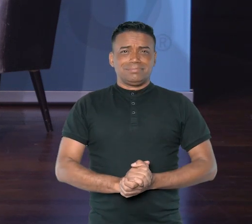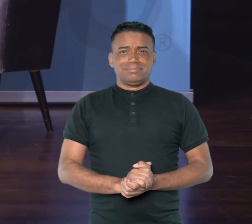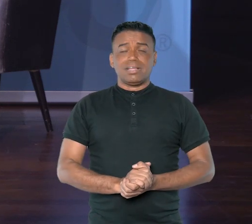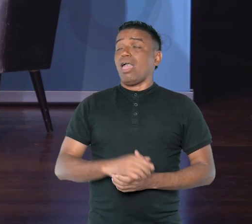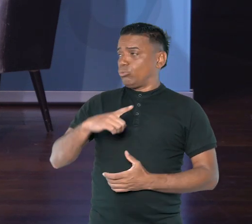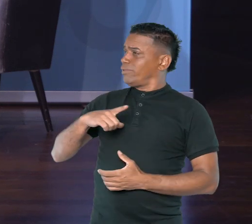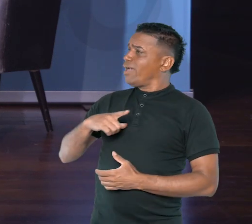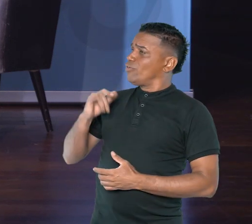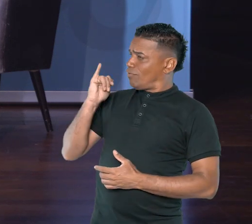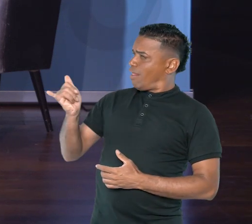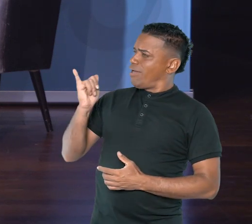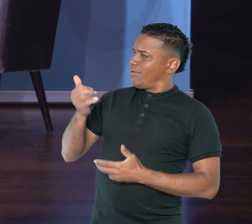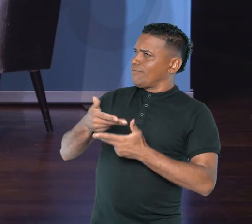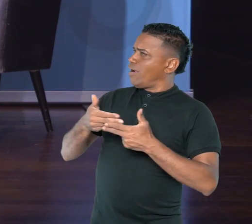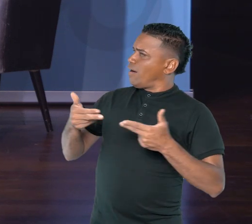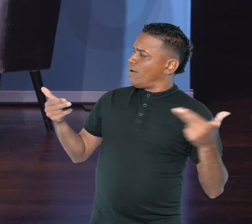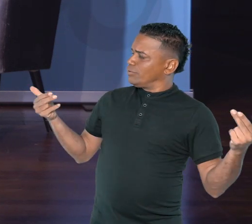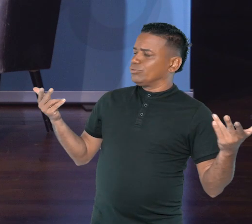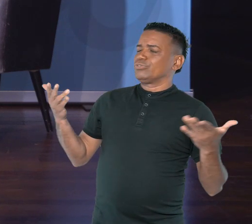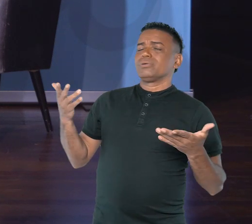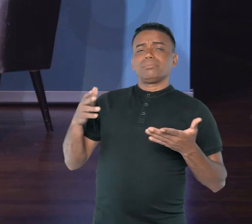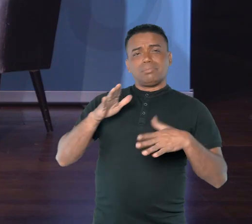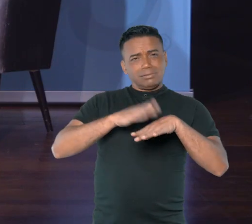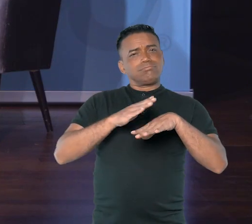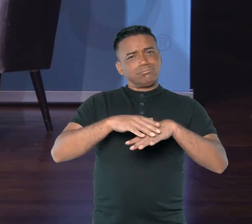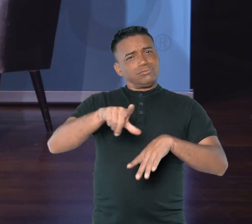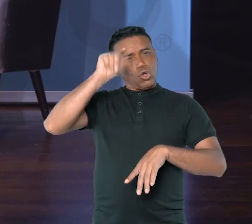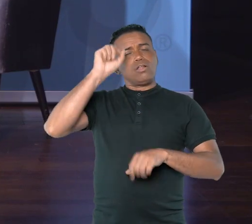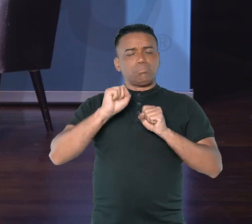Eu tenho, já te falei. Vários. Falei, você pode escolher.